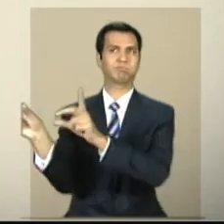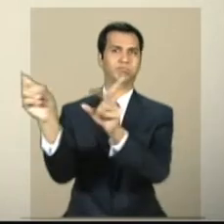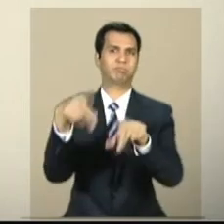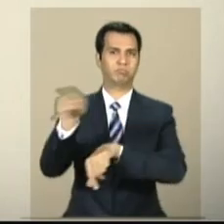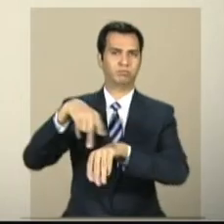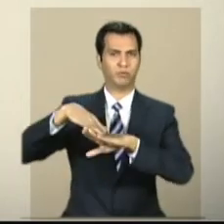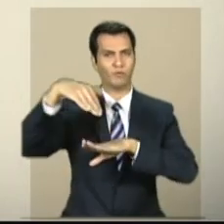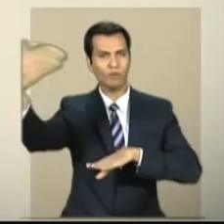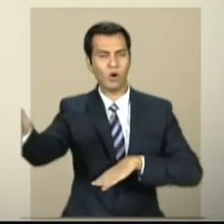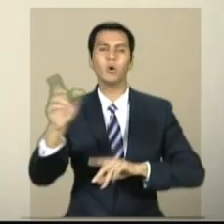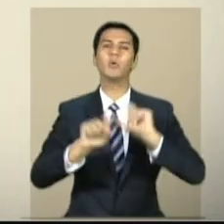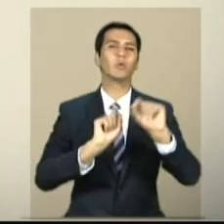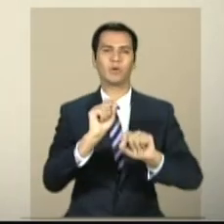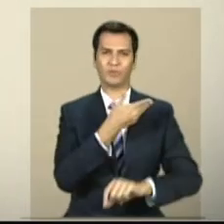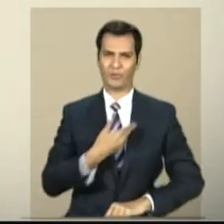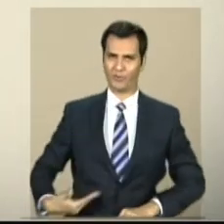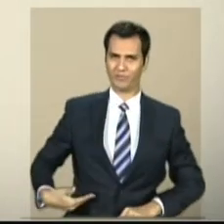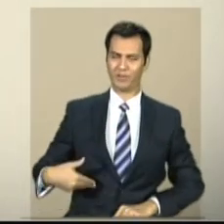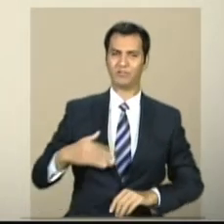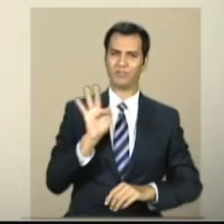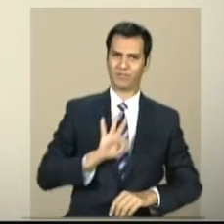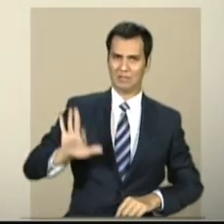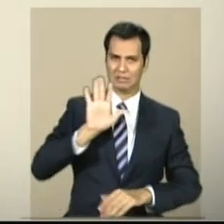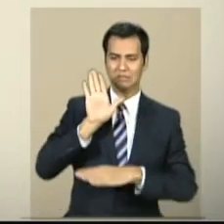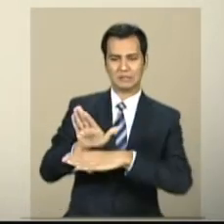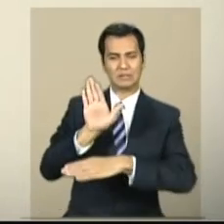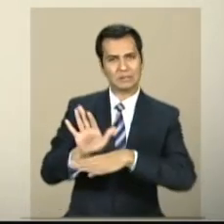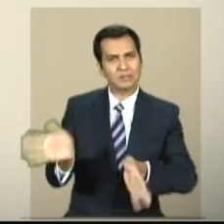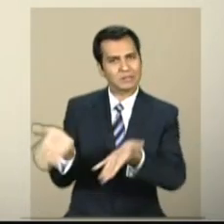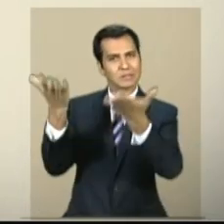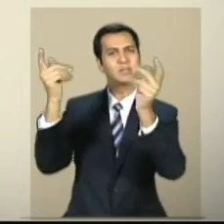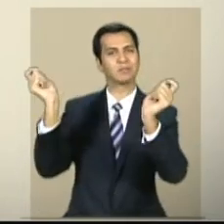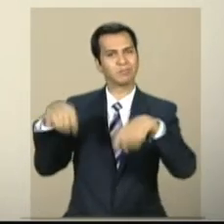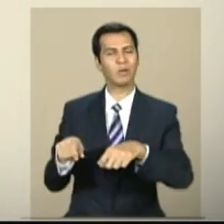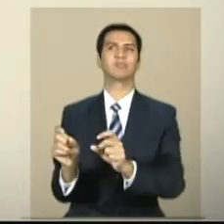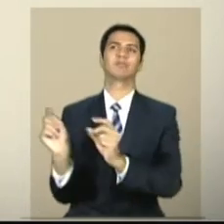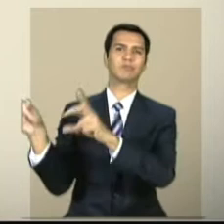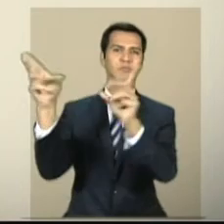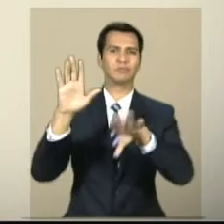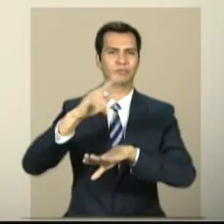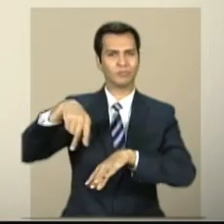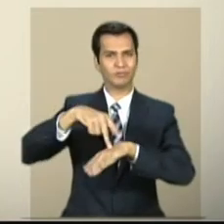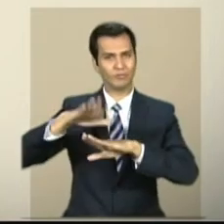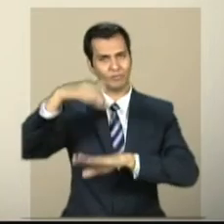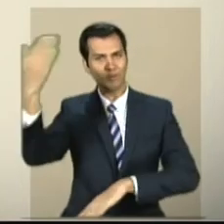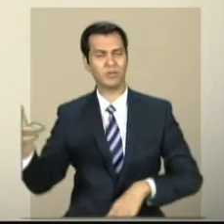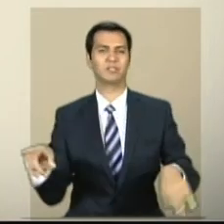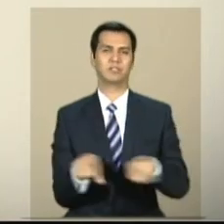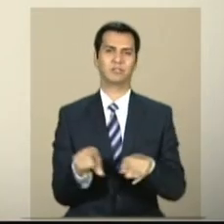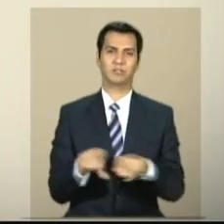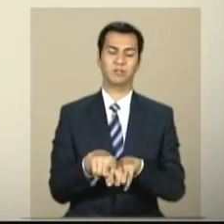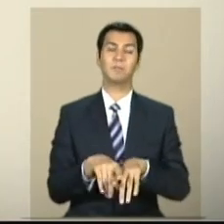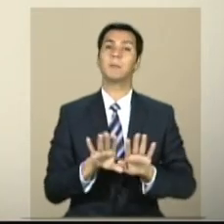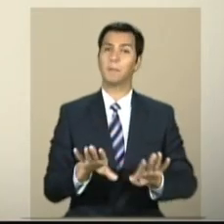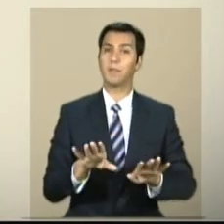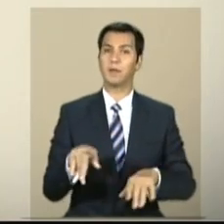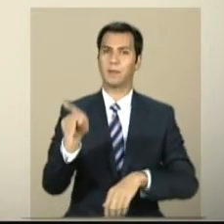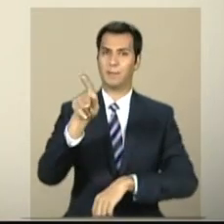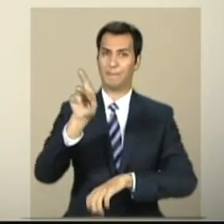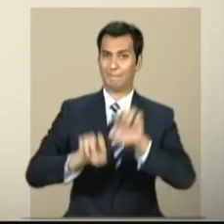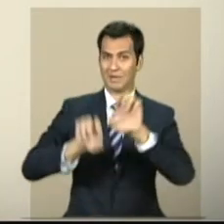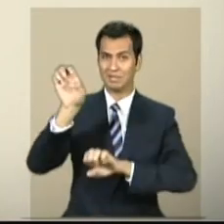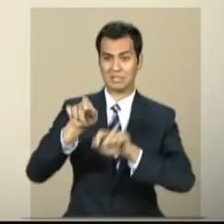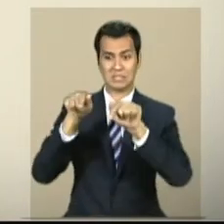pequeno empresário possa ter uma posição melhor no mercado internacional. Aliás, pequeno empresário não.